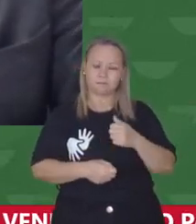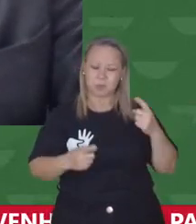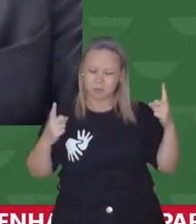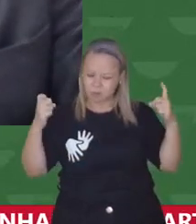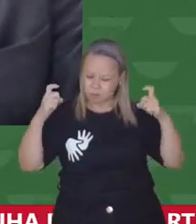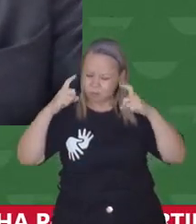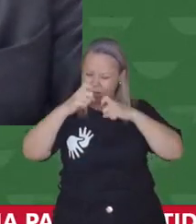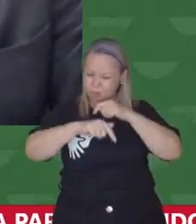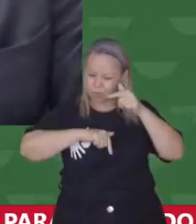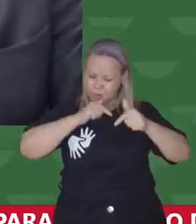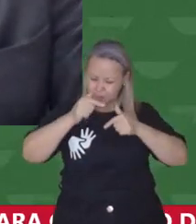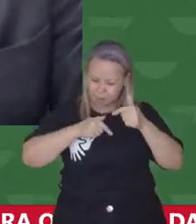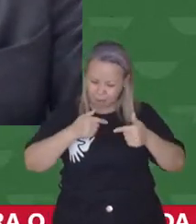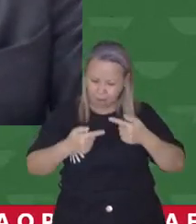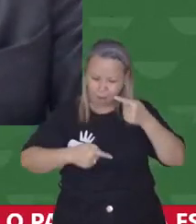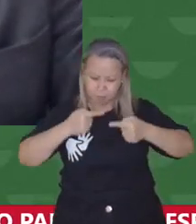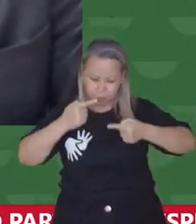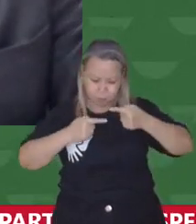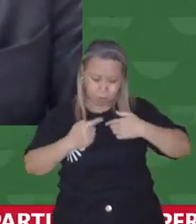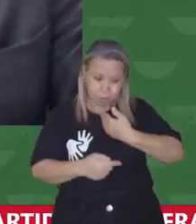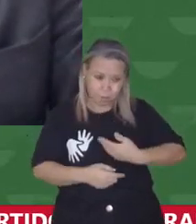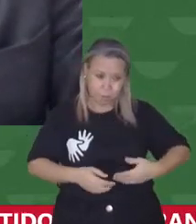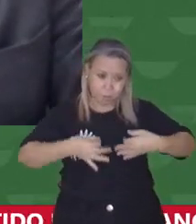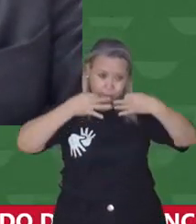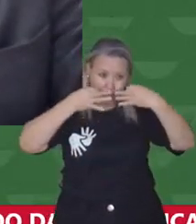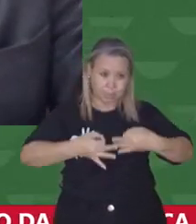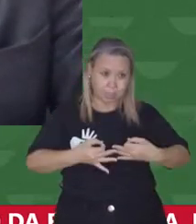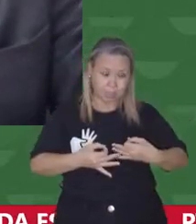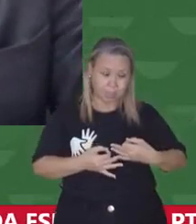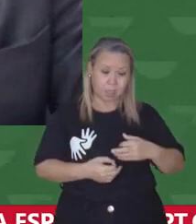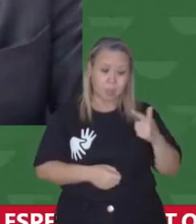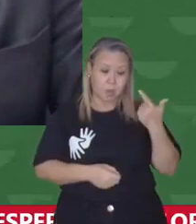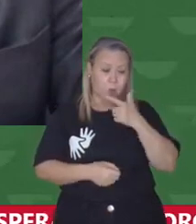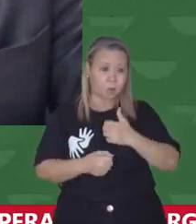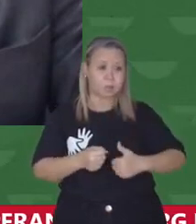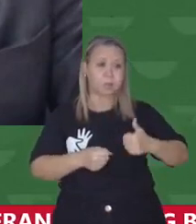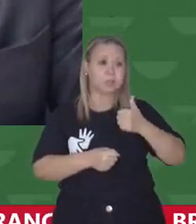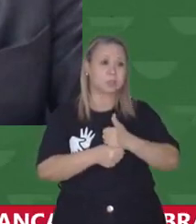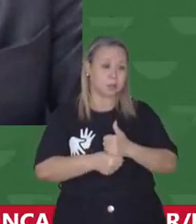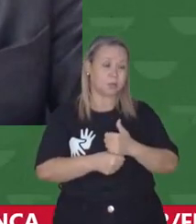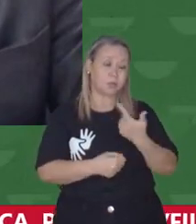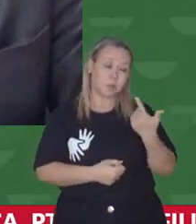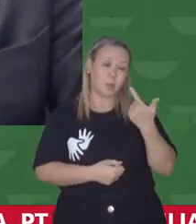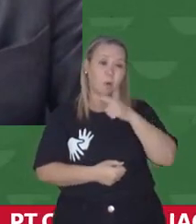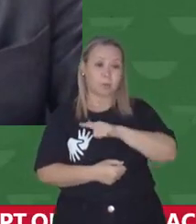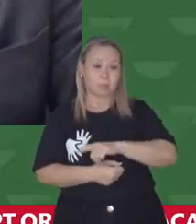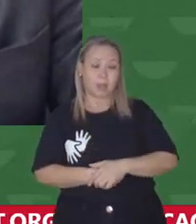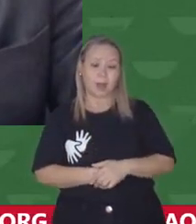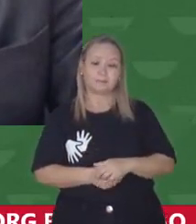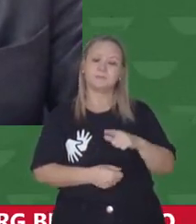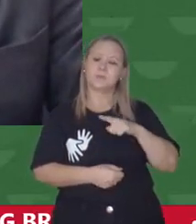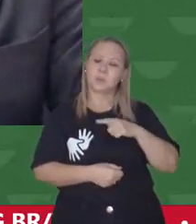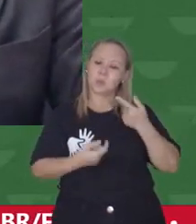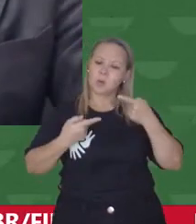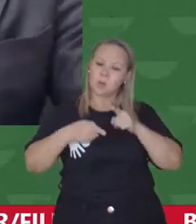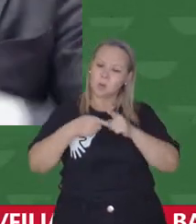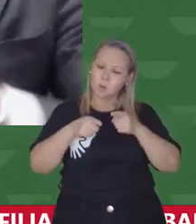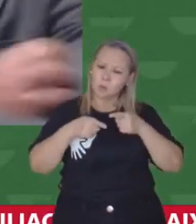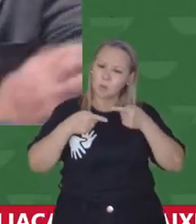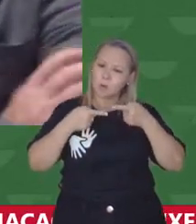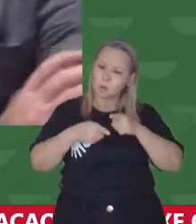e com políticas públicas adequadas nós conseguimos conquistar, como, por exemplo, você já citou aqui o combate à fome, o